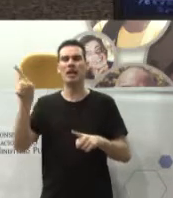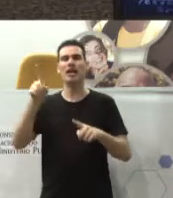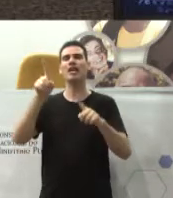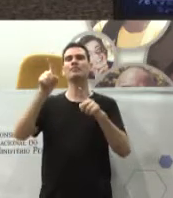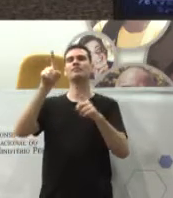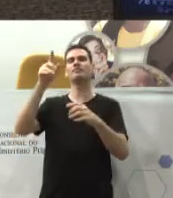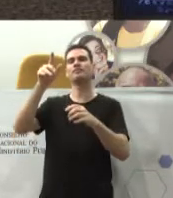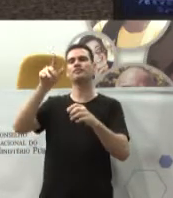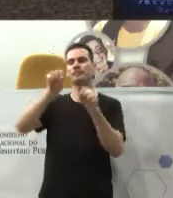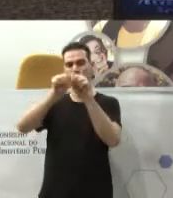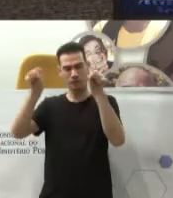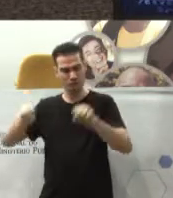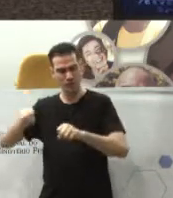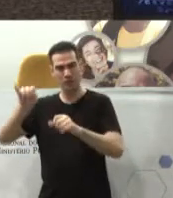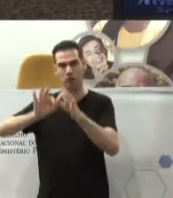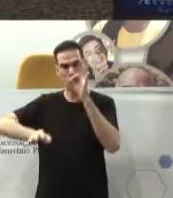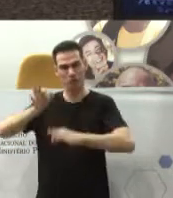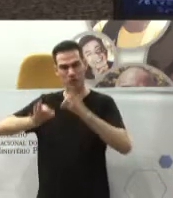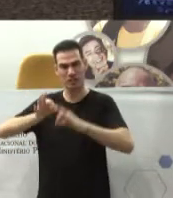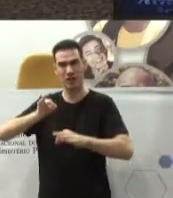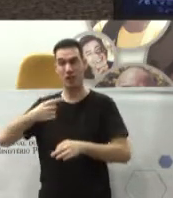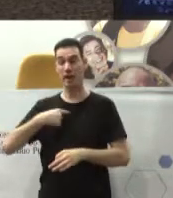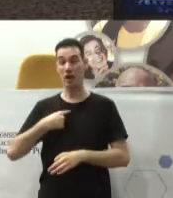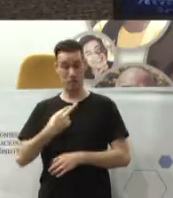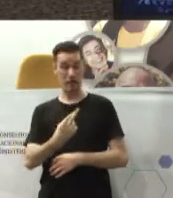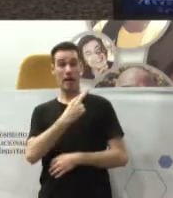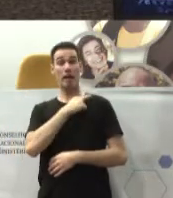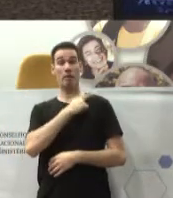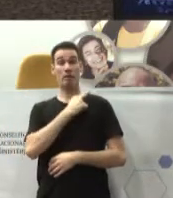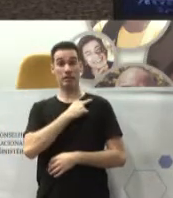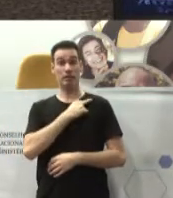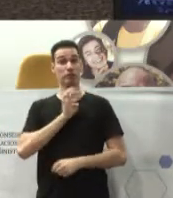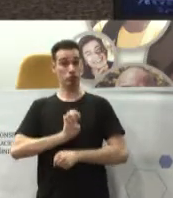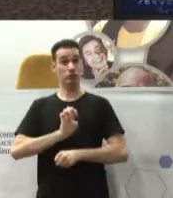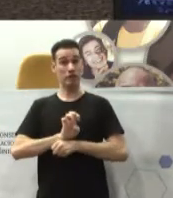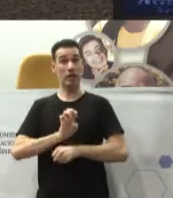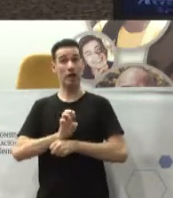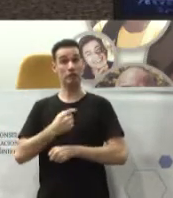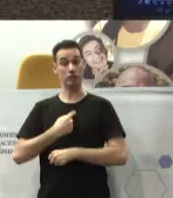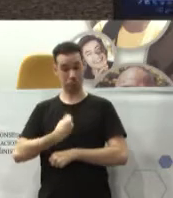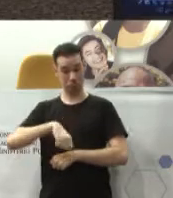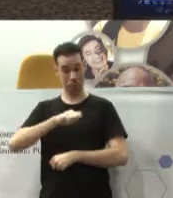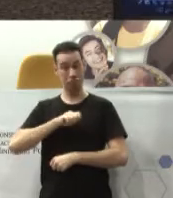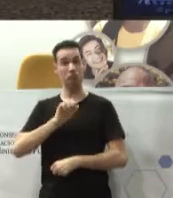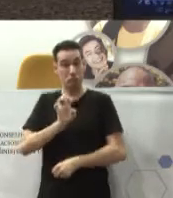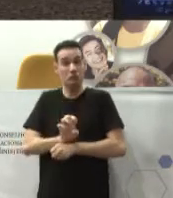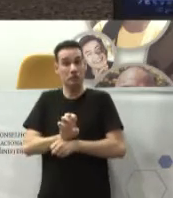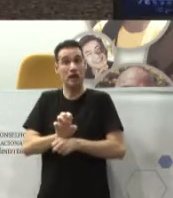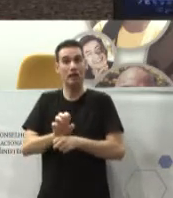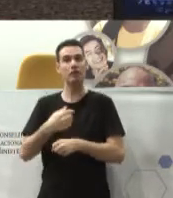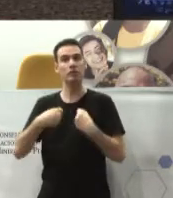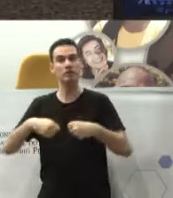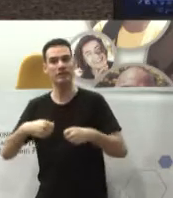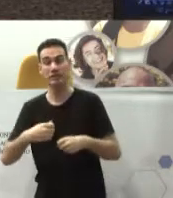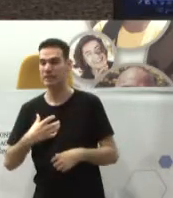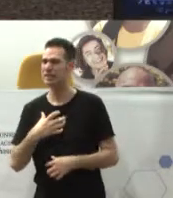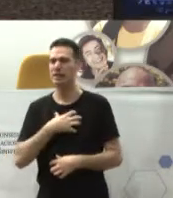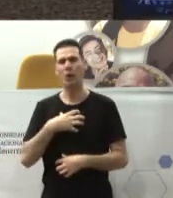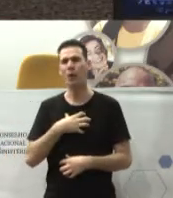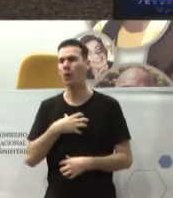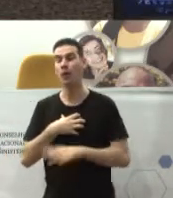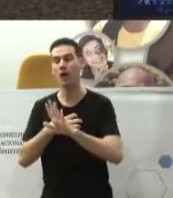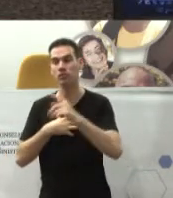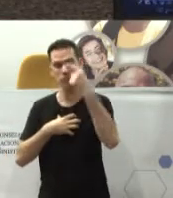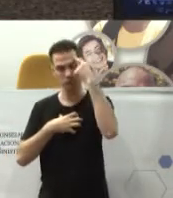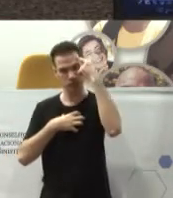jurisdição, eu sou o Estado falando, o Estado Poder Judiciário. Eu tenho que agir com racionalidade. As minhas